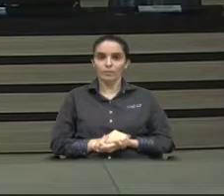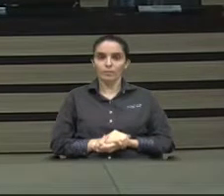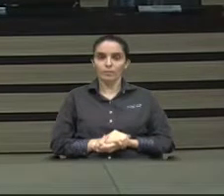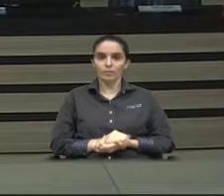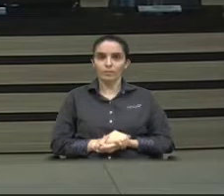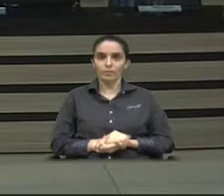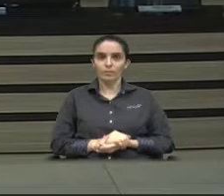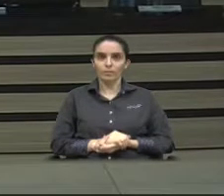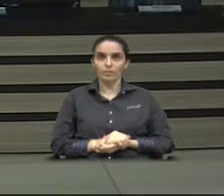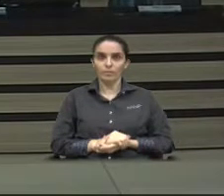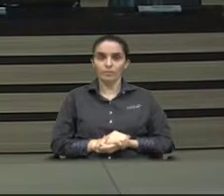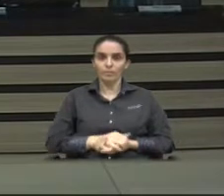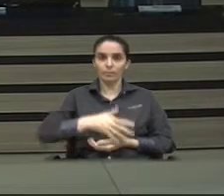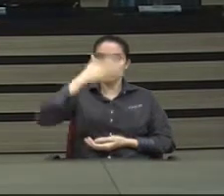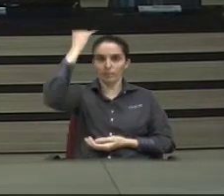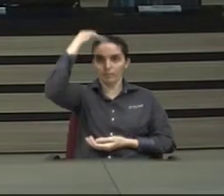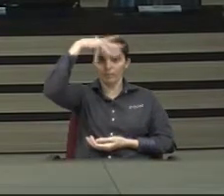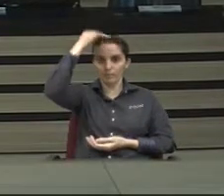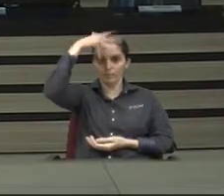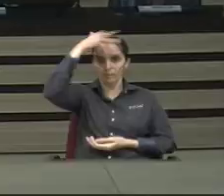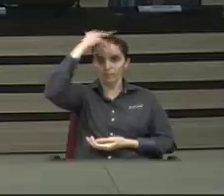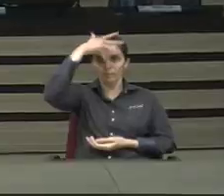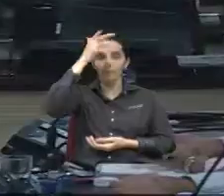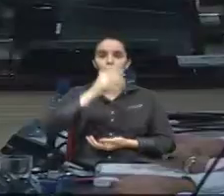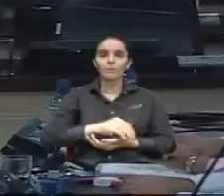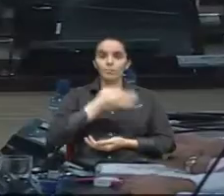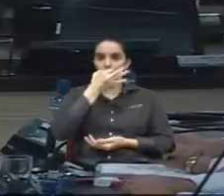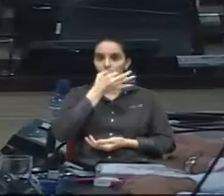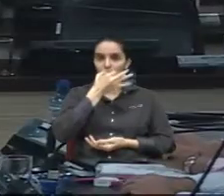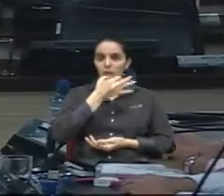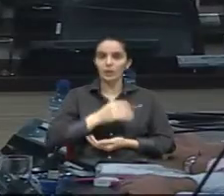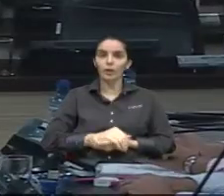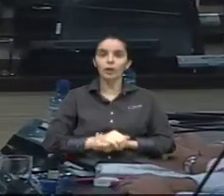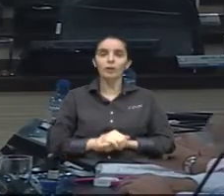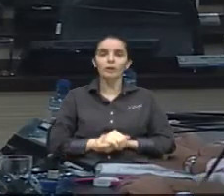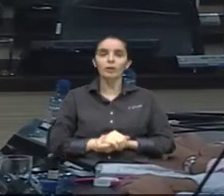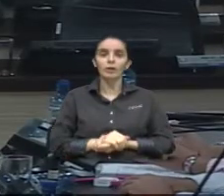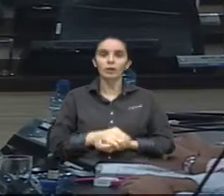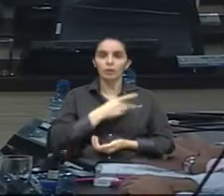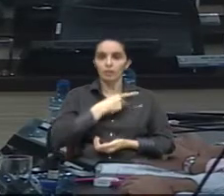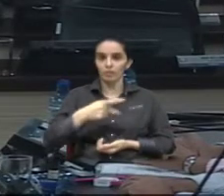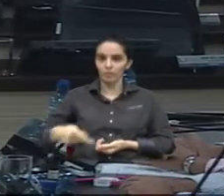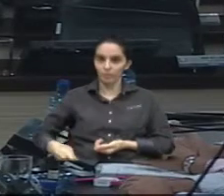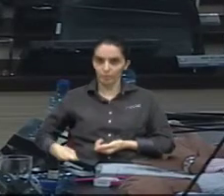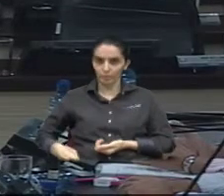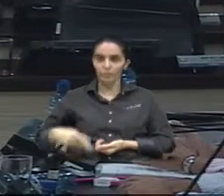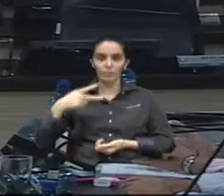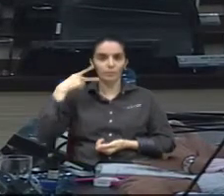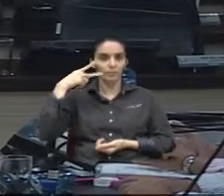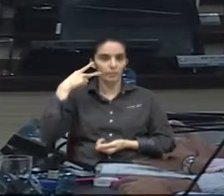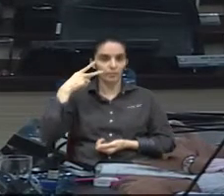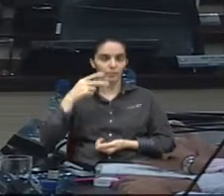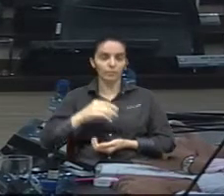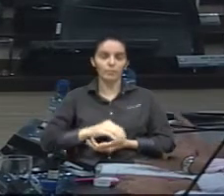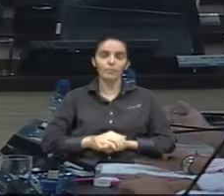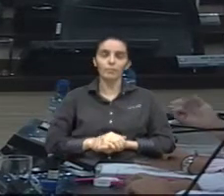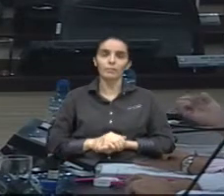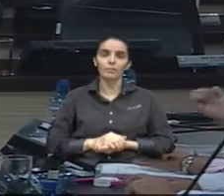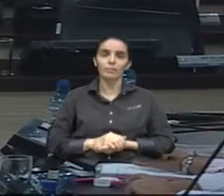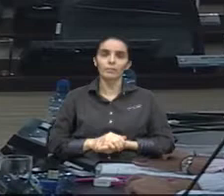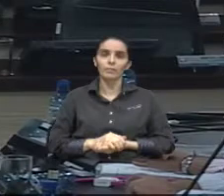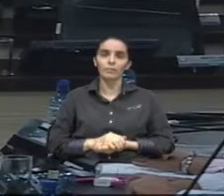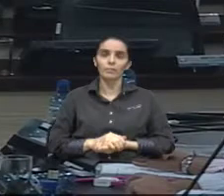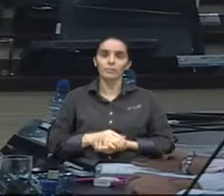Questão de ordem, senhor presidente. Questão de ordem, vereadora Érica Tanque. Senhor presidente, nobres pares, primeiro para falar